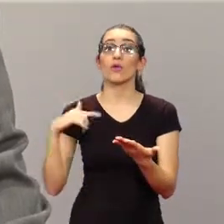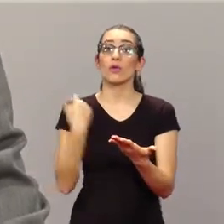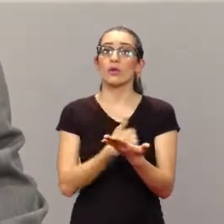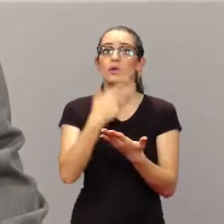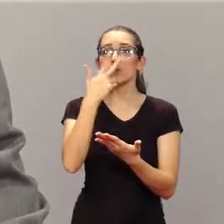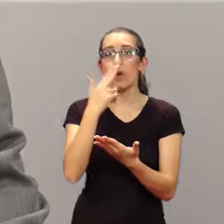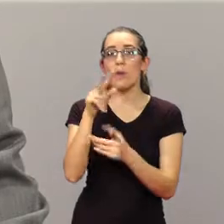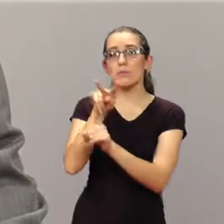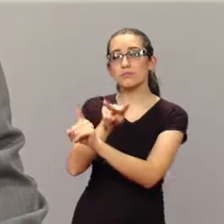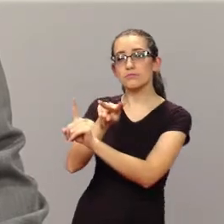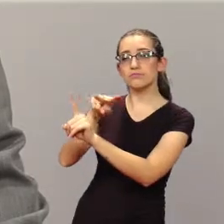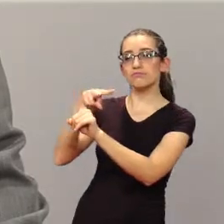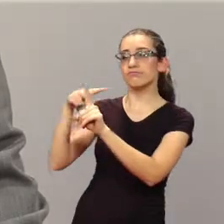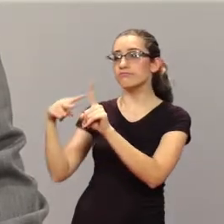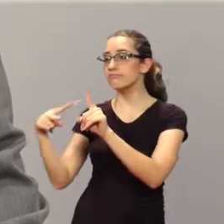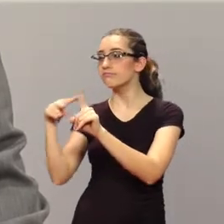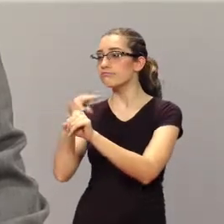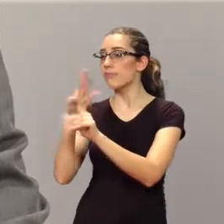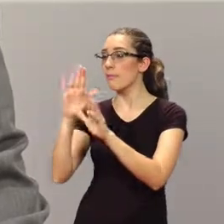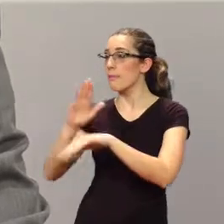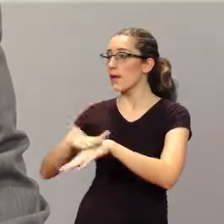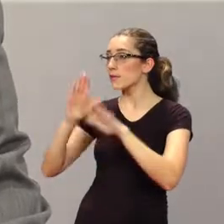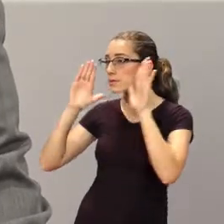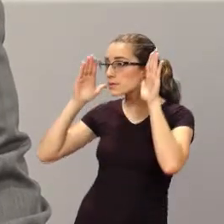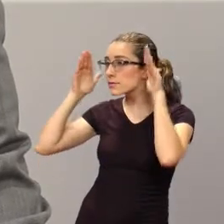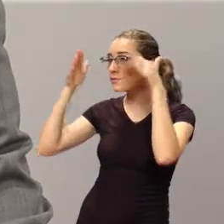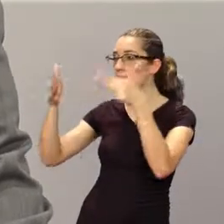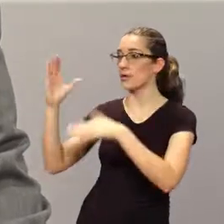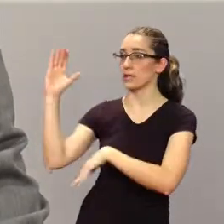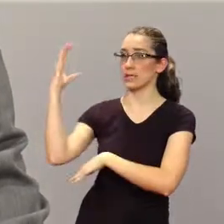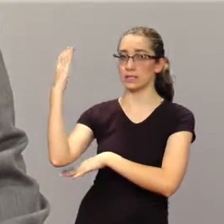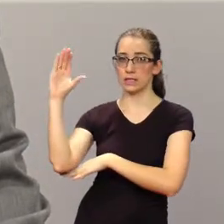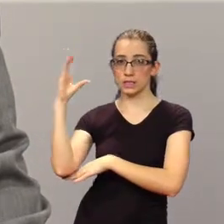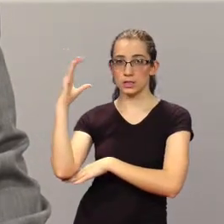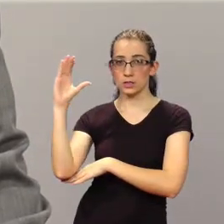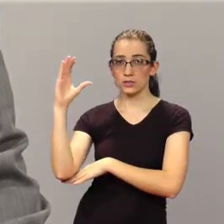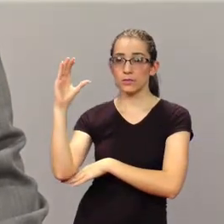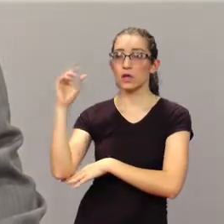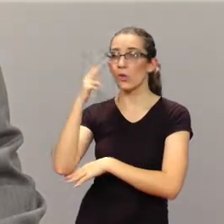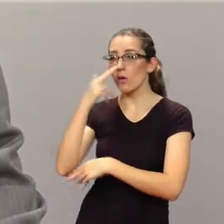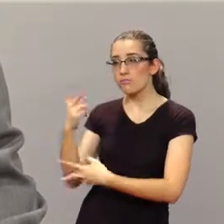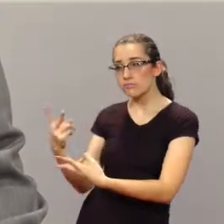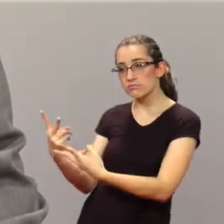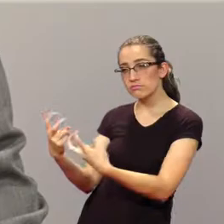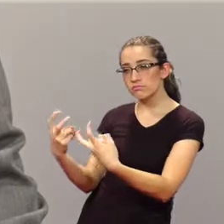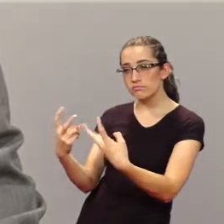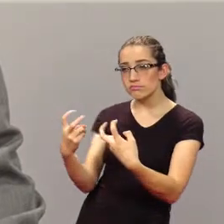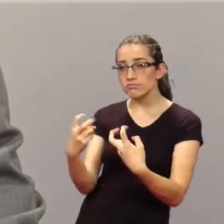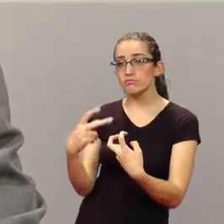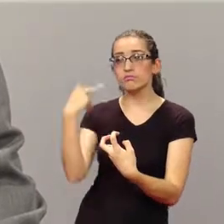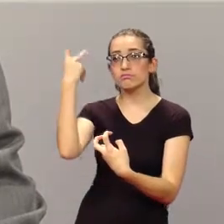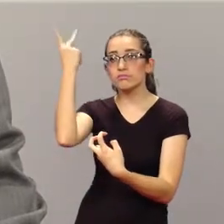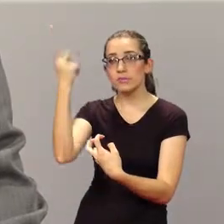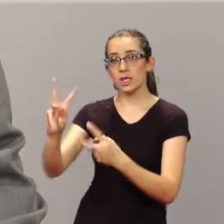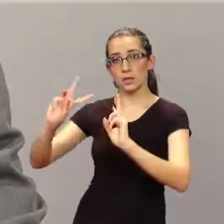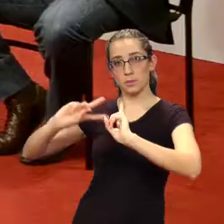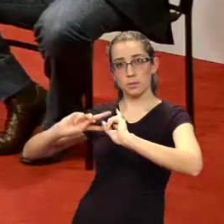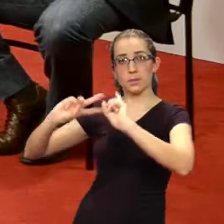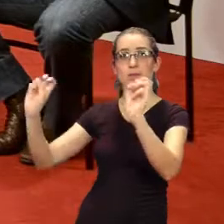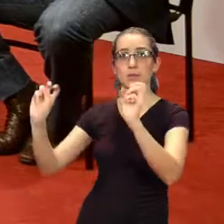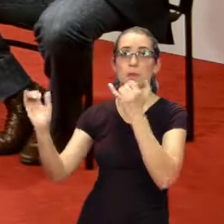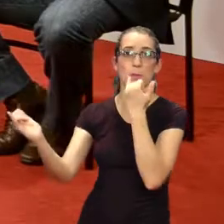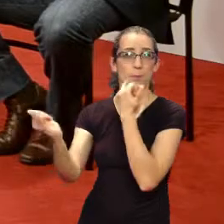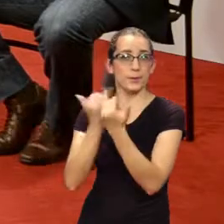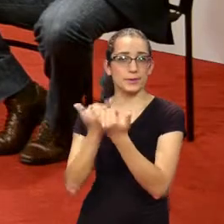começando a ter um olhar mais científico, a investigar essa percepção do paciente em